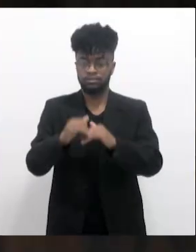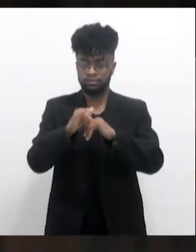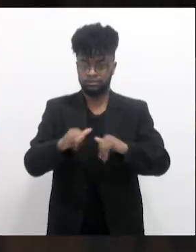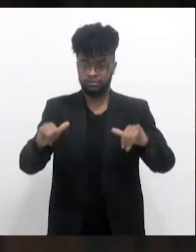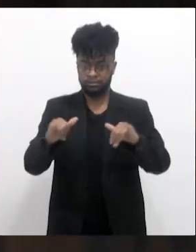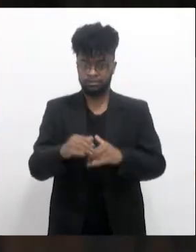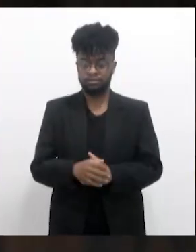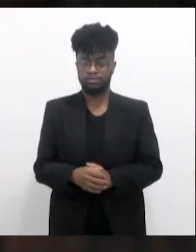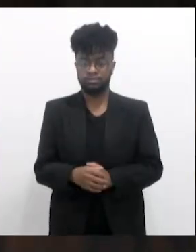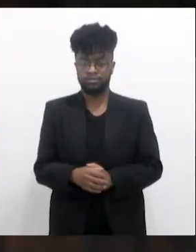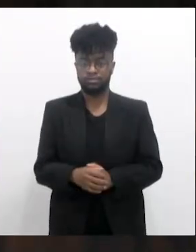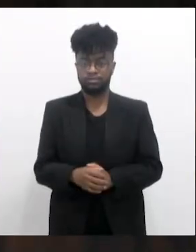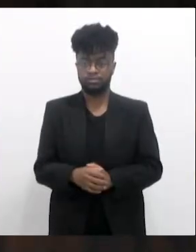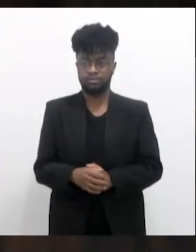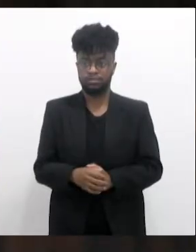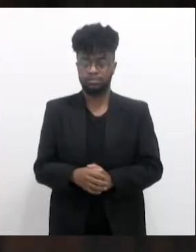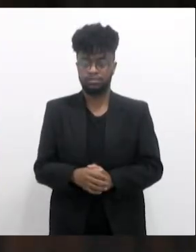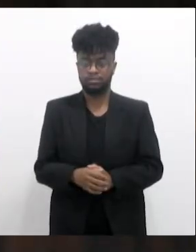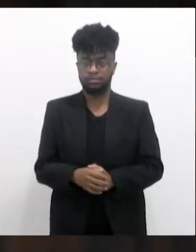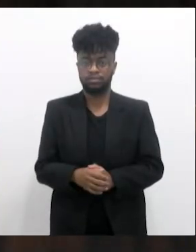Anuncio.